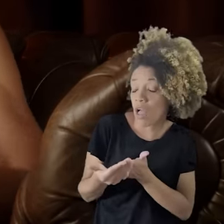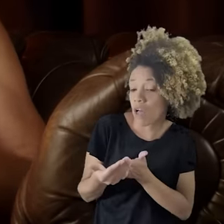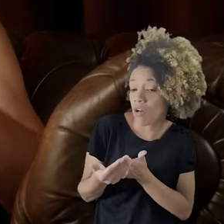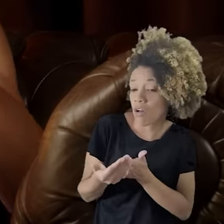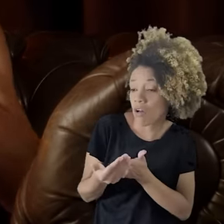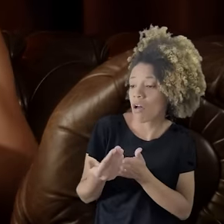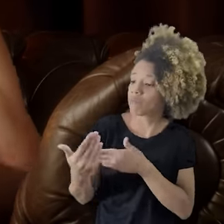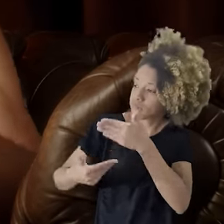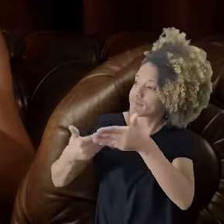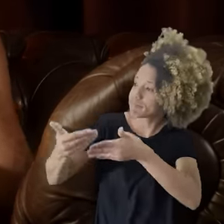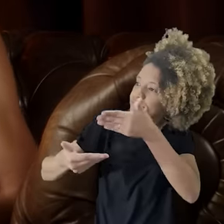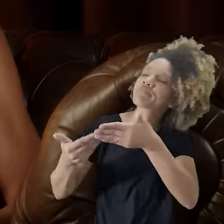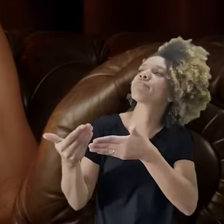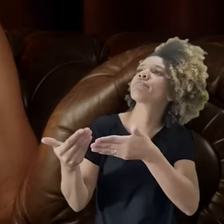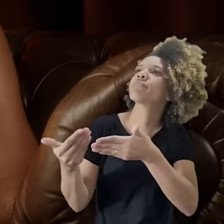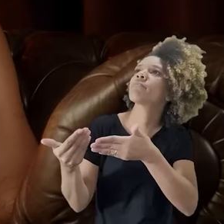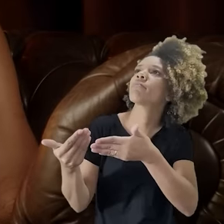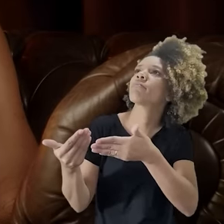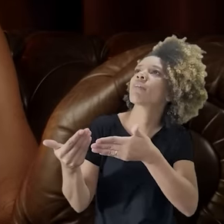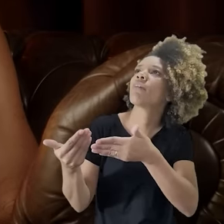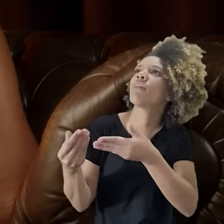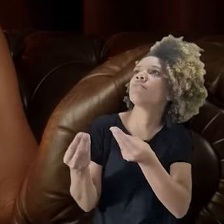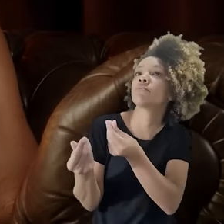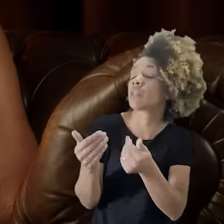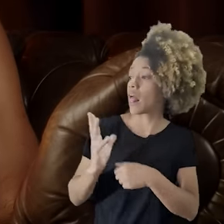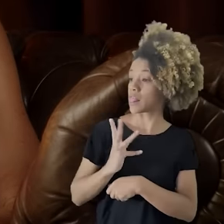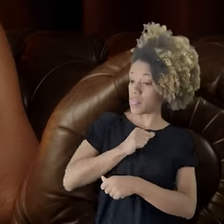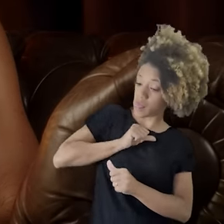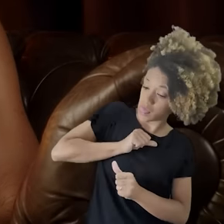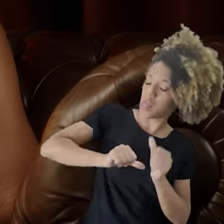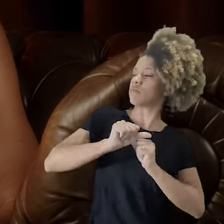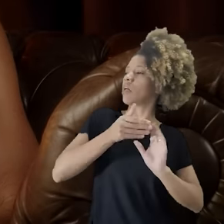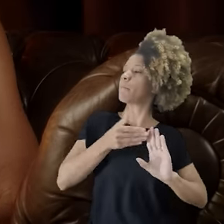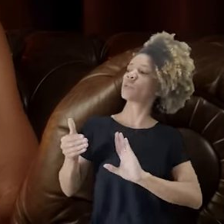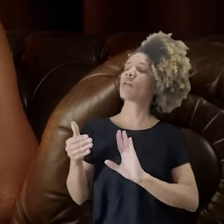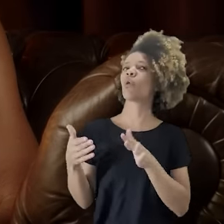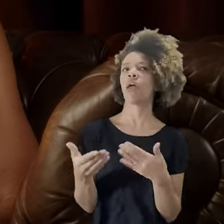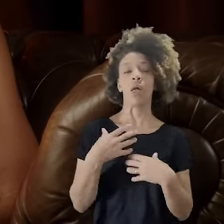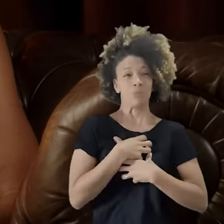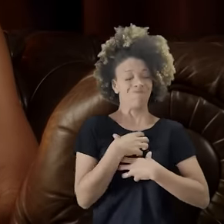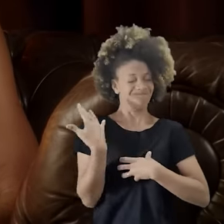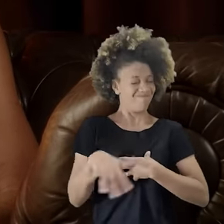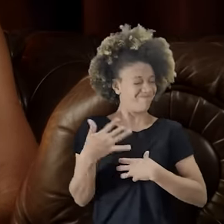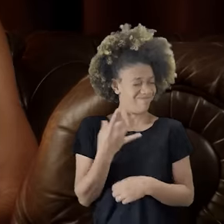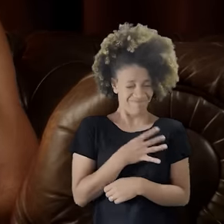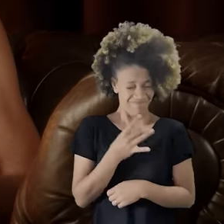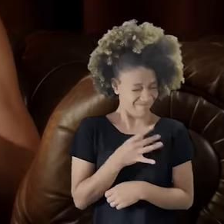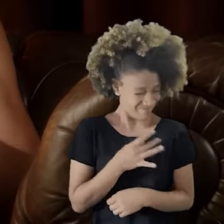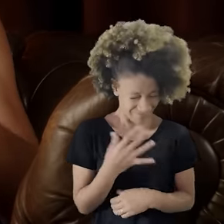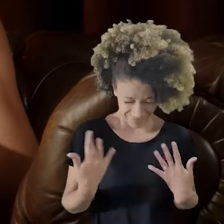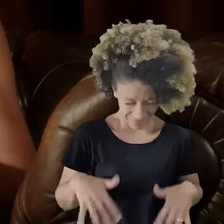a passar pelo processo da da da transição eu assim eu eu morria de medo